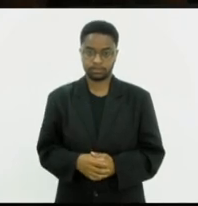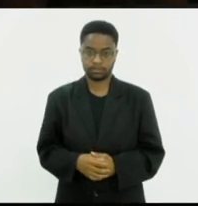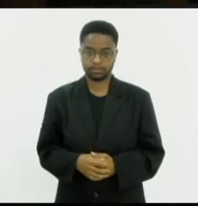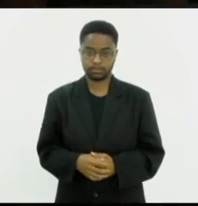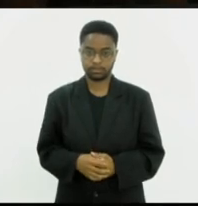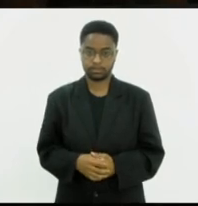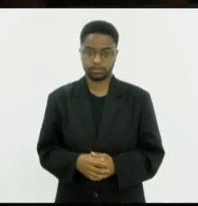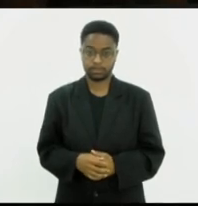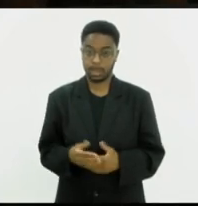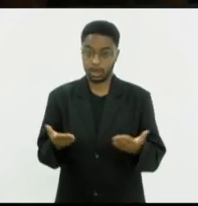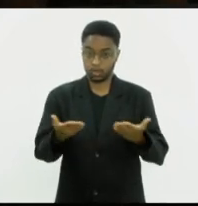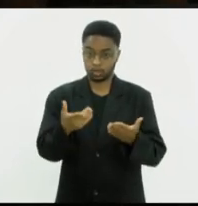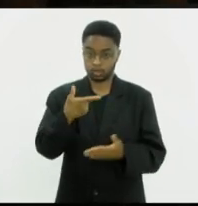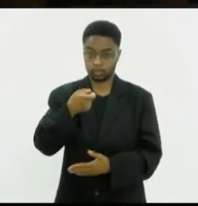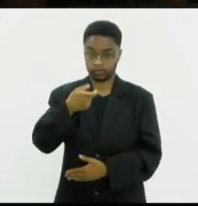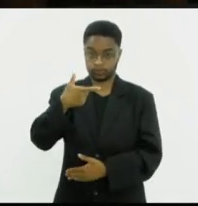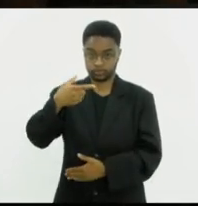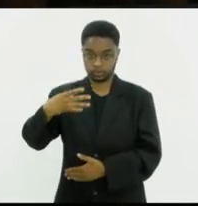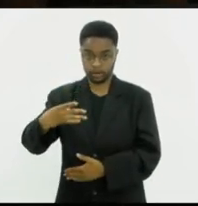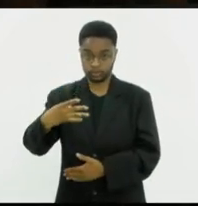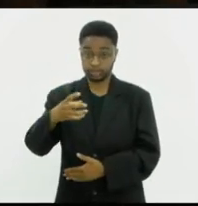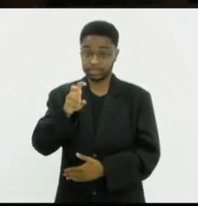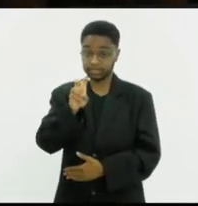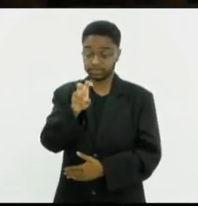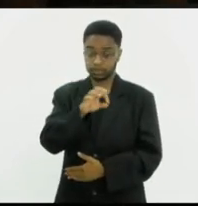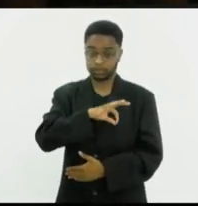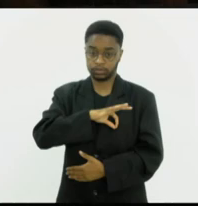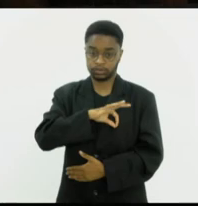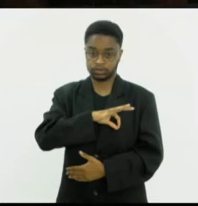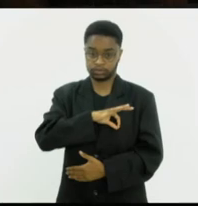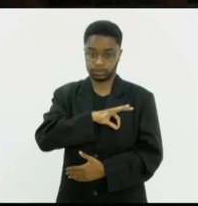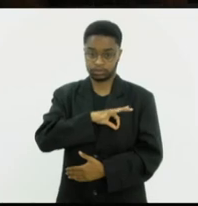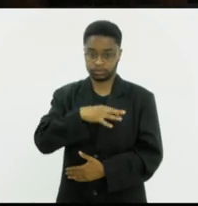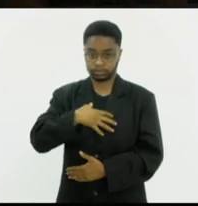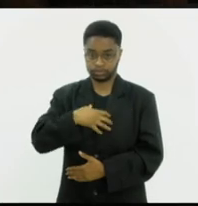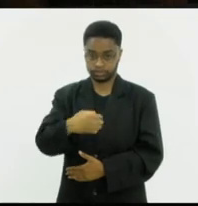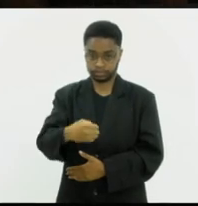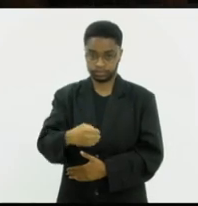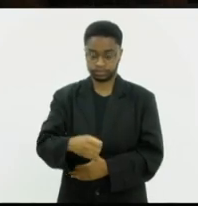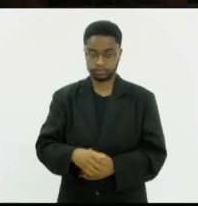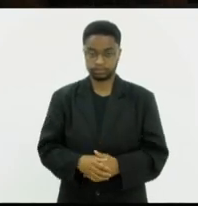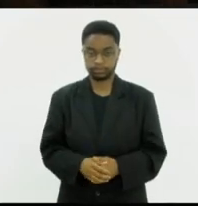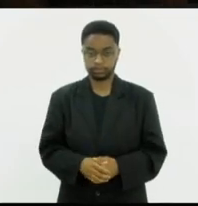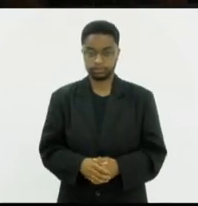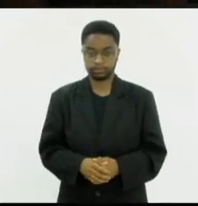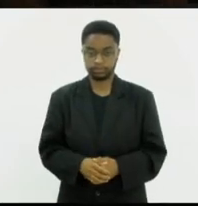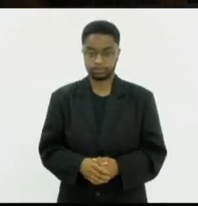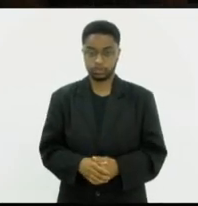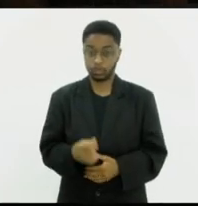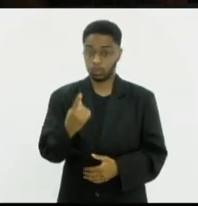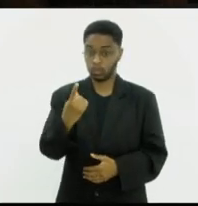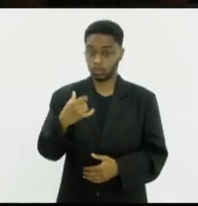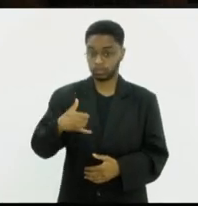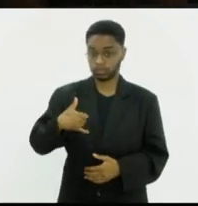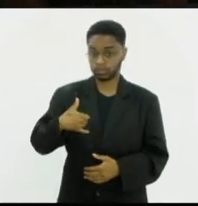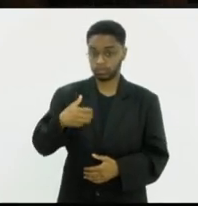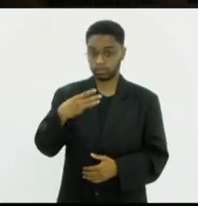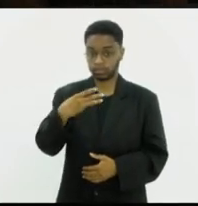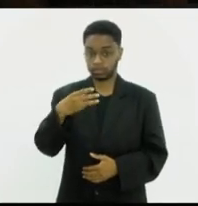Só esse ano, 5 policiais militares. Um com 38 anos de